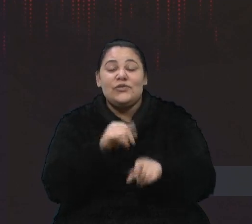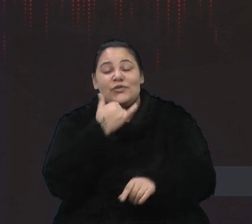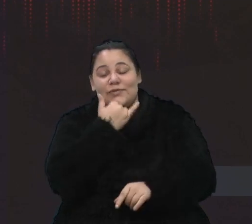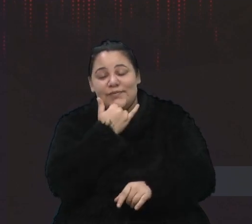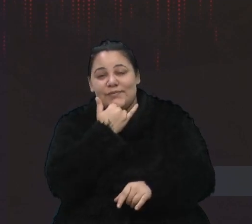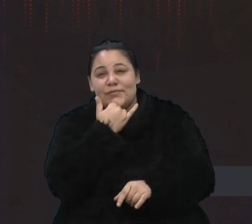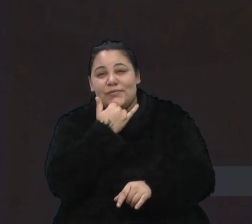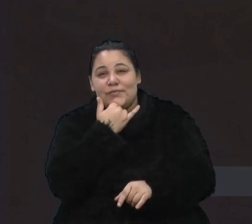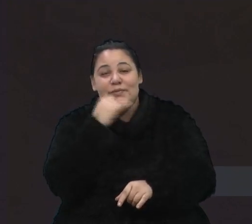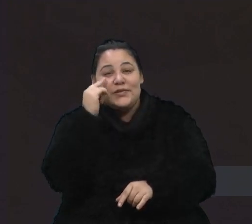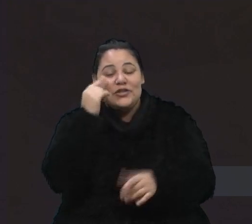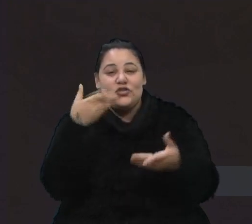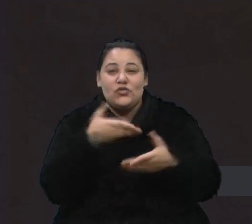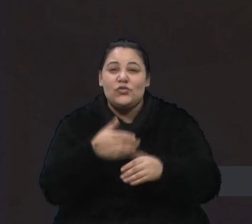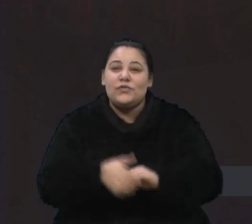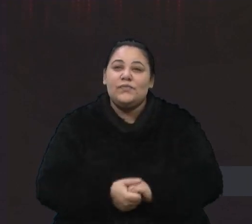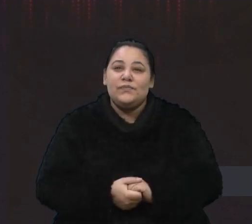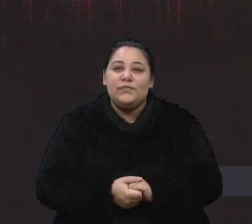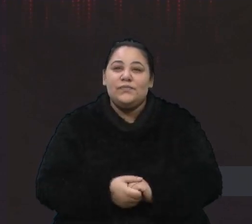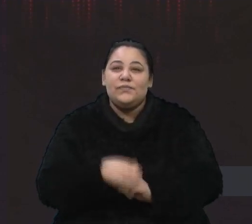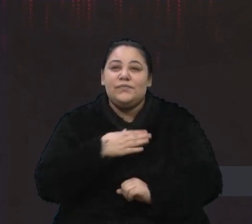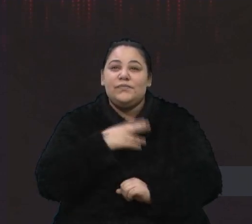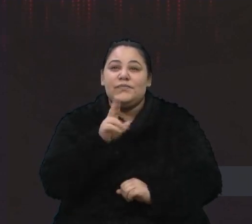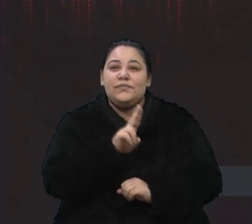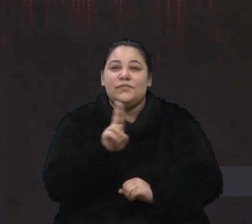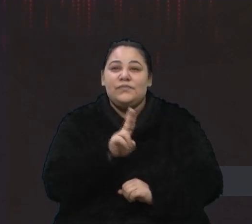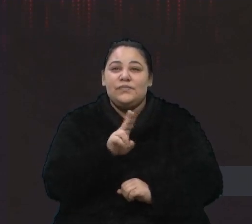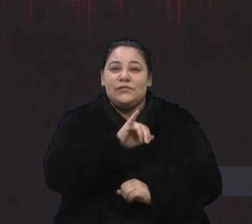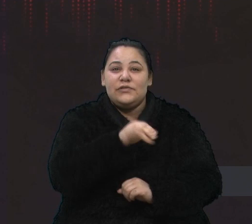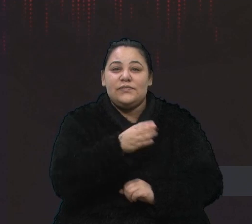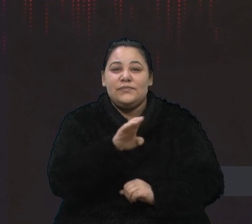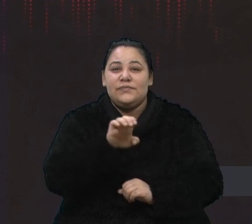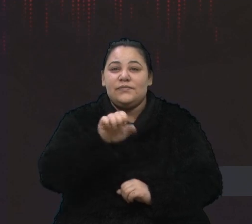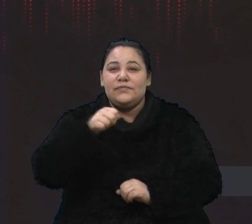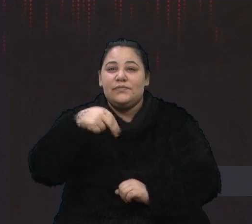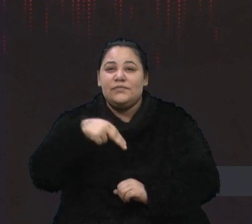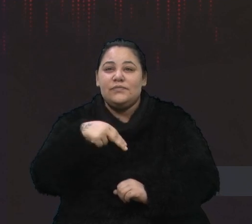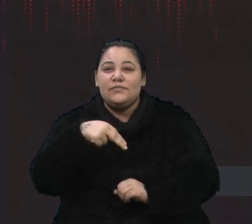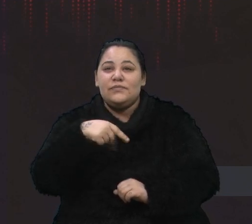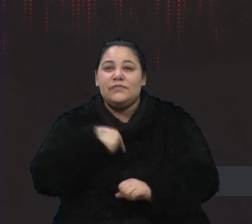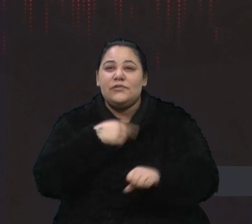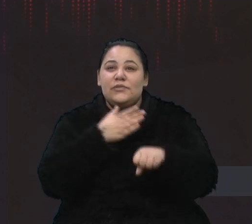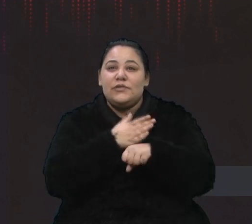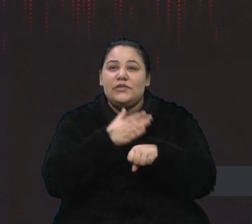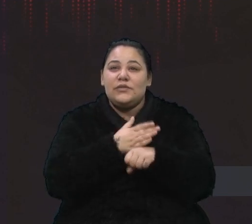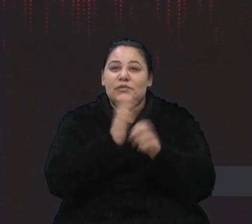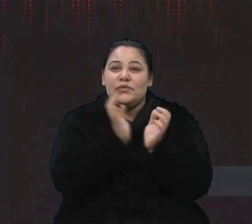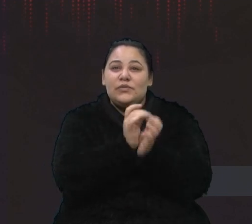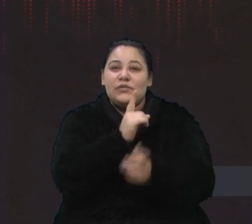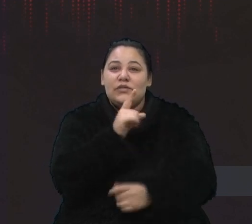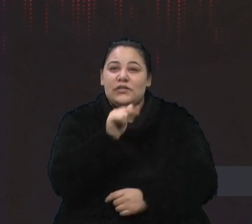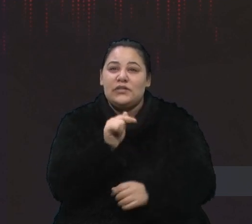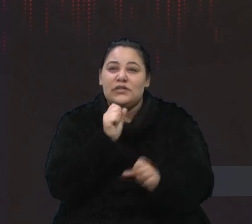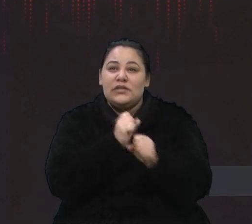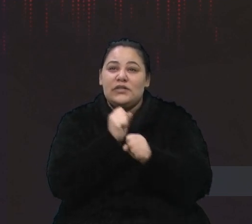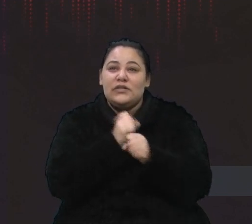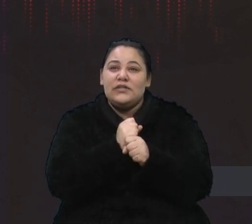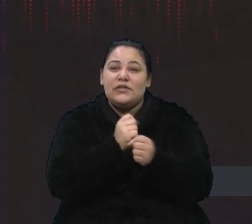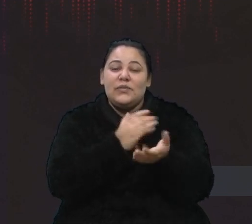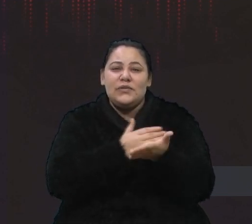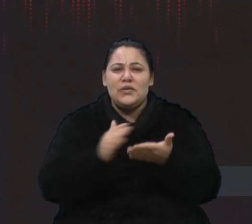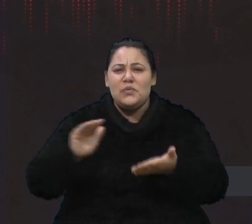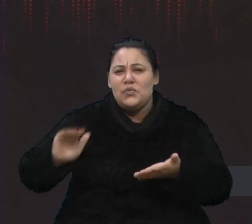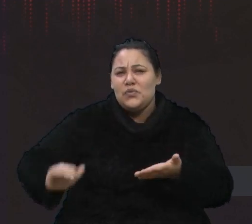lá que eu faço. Olá galera, tudo bom? Meu nome é Jean Pierre, eu danço no grupo já faz uns 17 anos. Comecei quando eu era bem